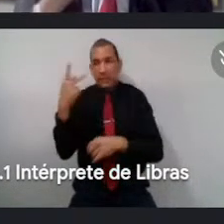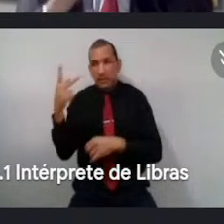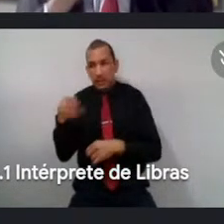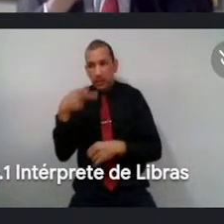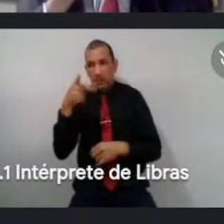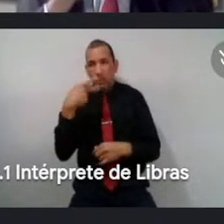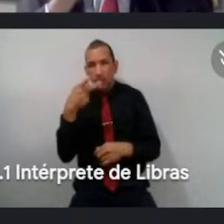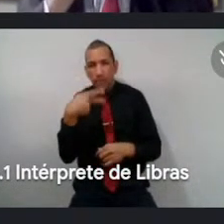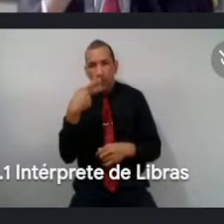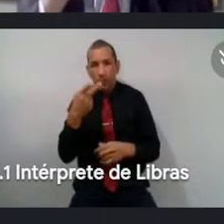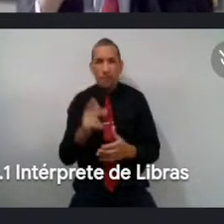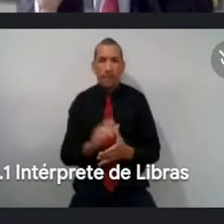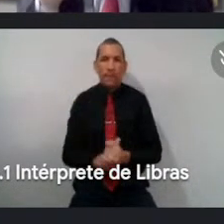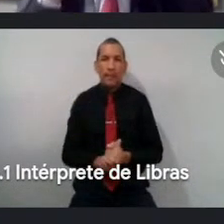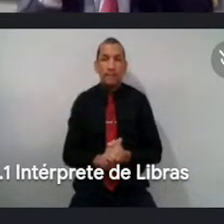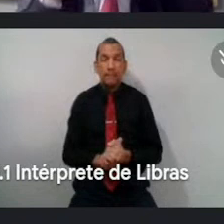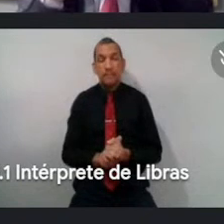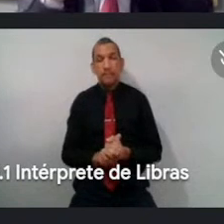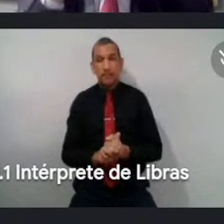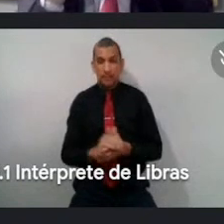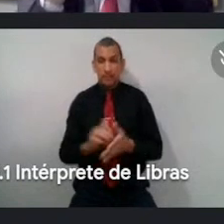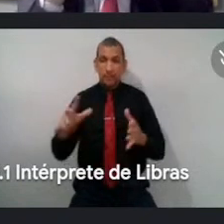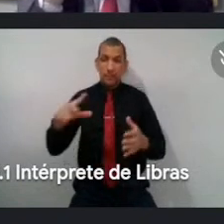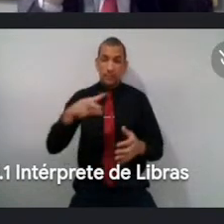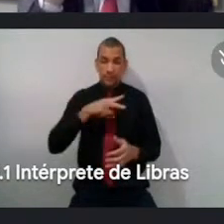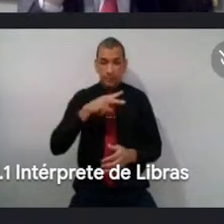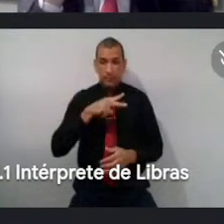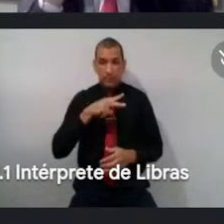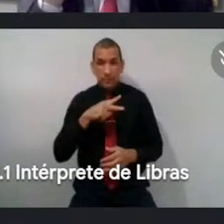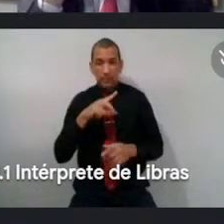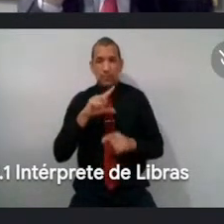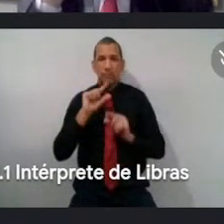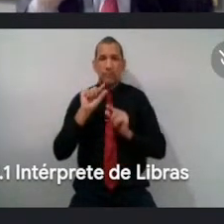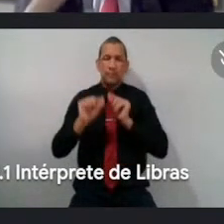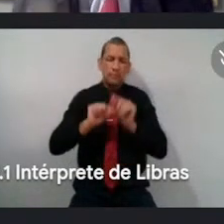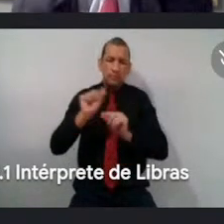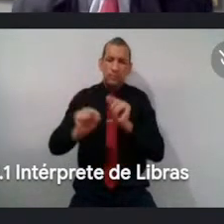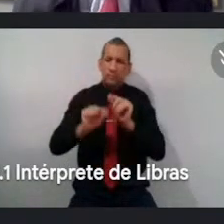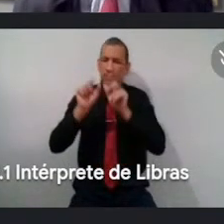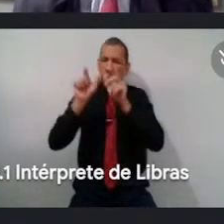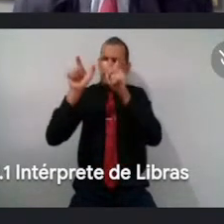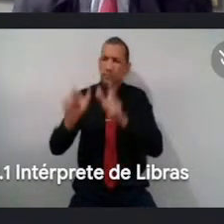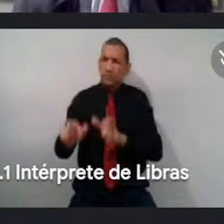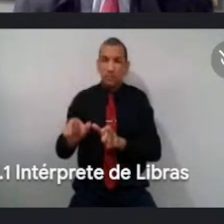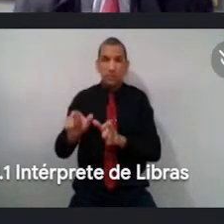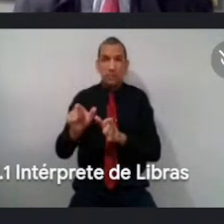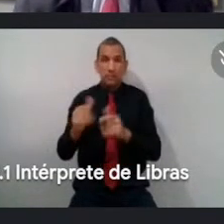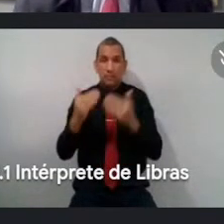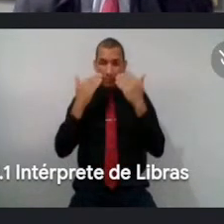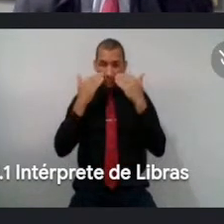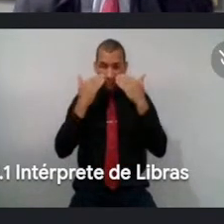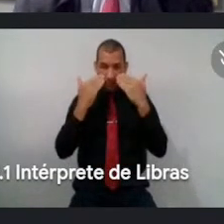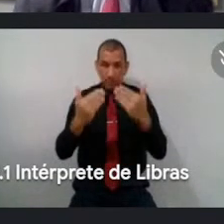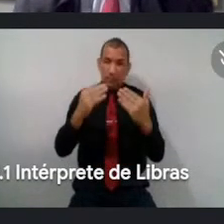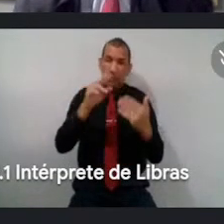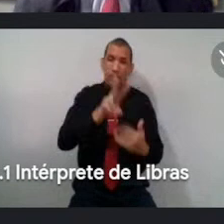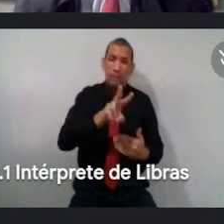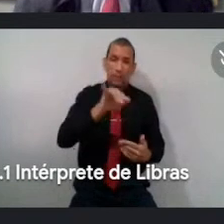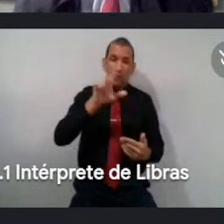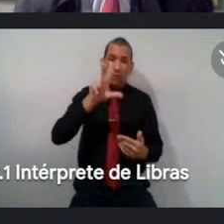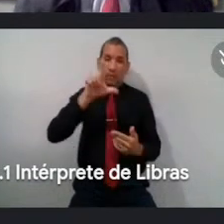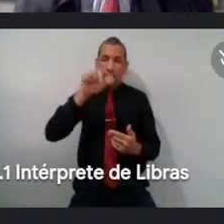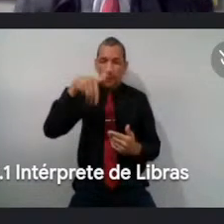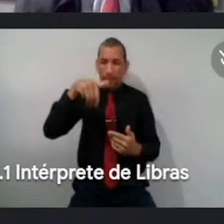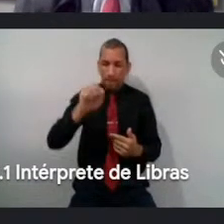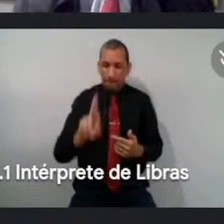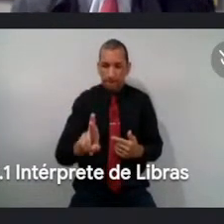alegações e nesse particular é ganha relevo depoimento da Testemunha Vilmar Pereira